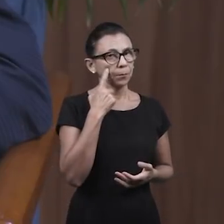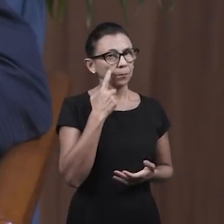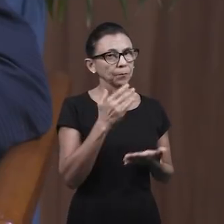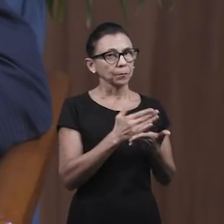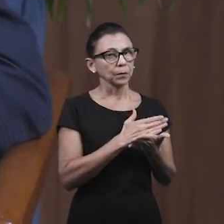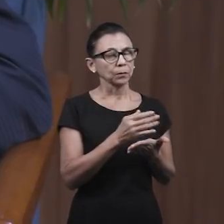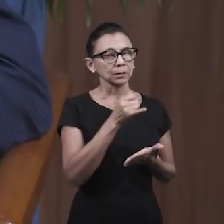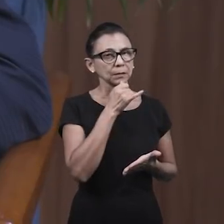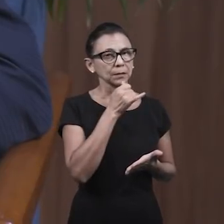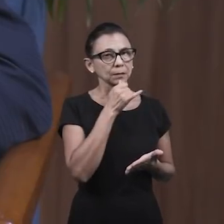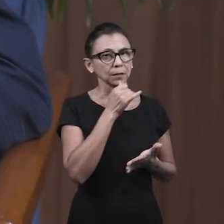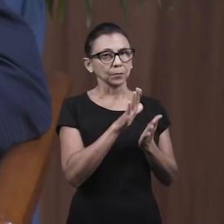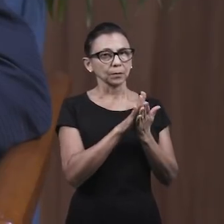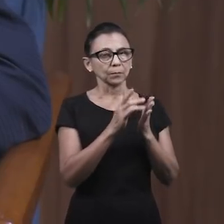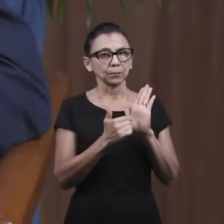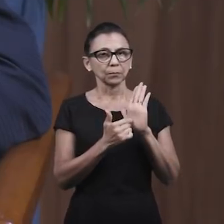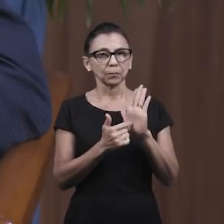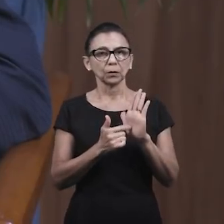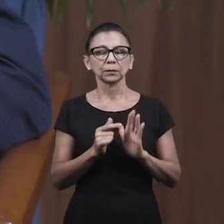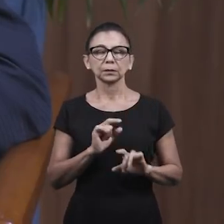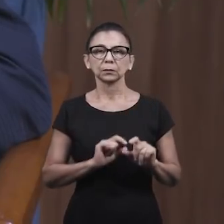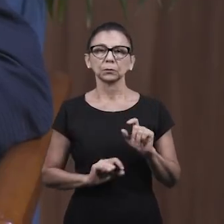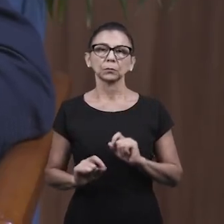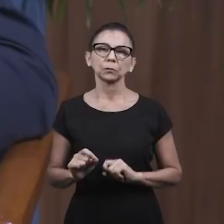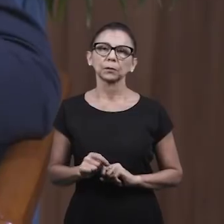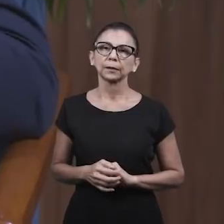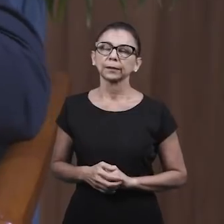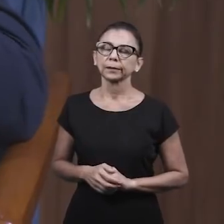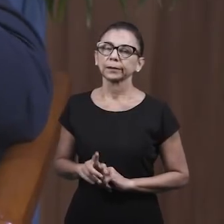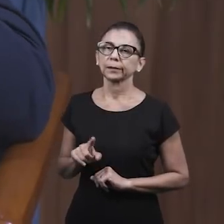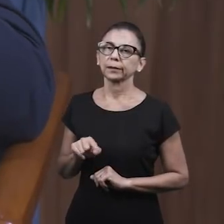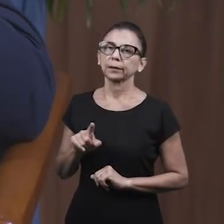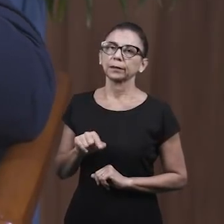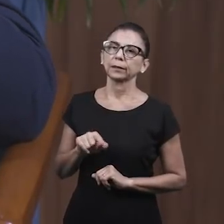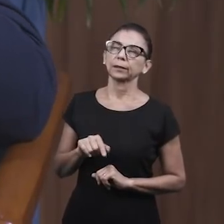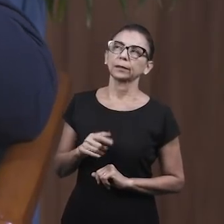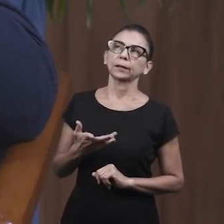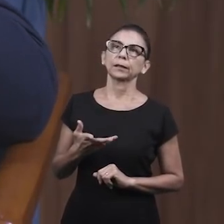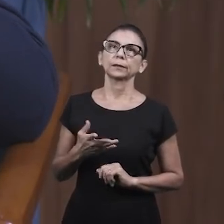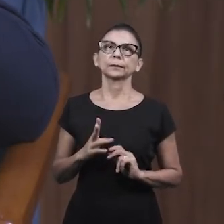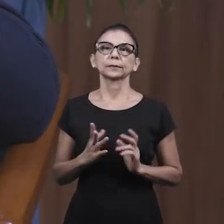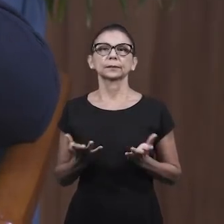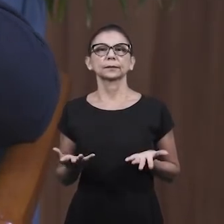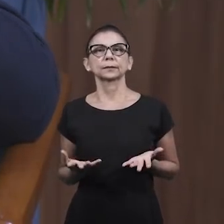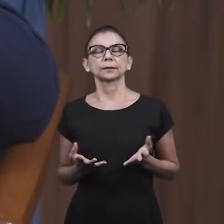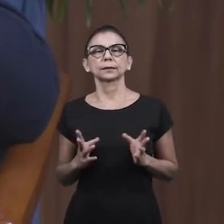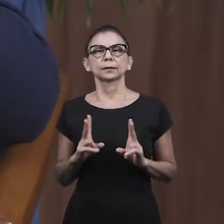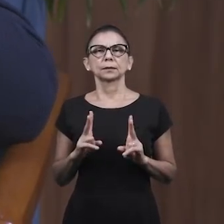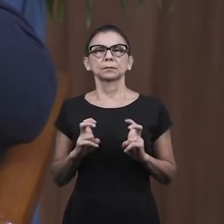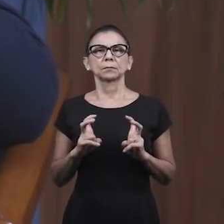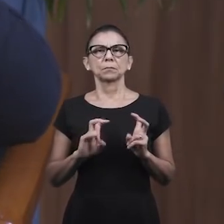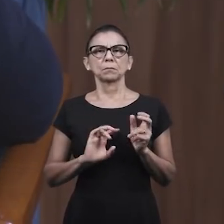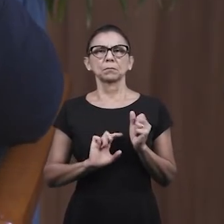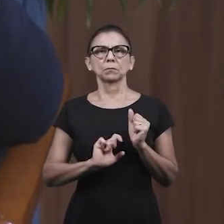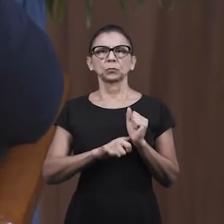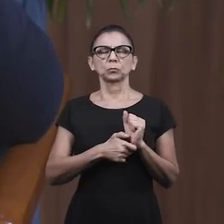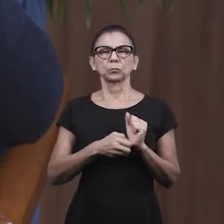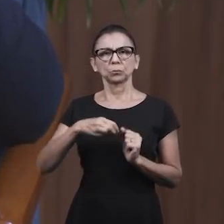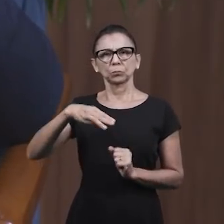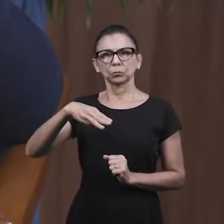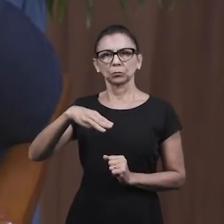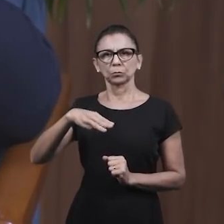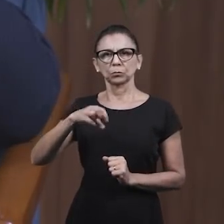existem duas verdades com relação ao Evangelho, com relação ao projeto da salvação. Só existe uma única